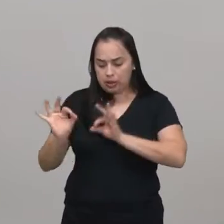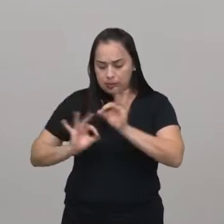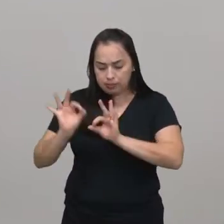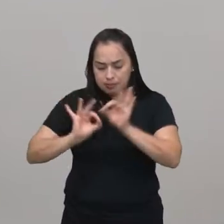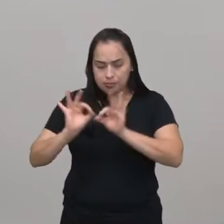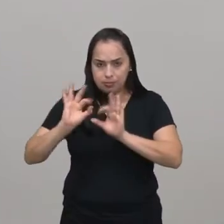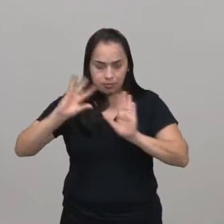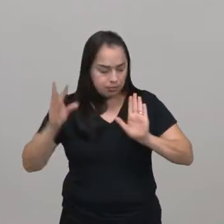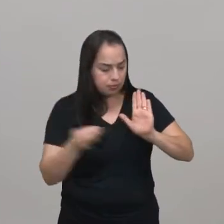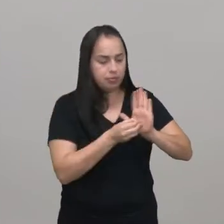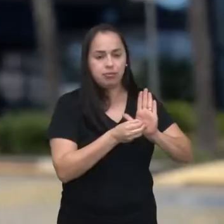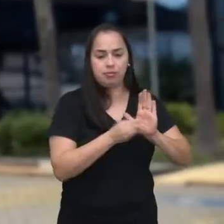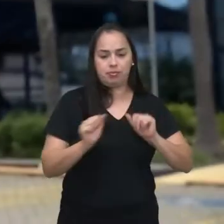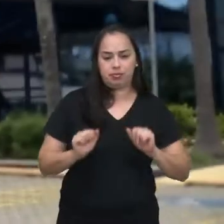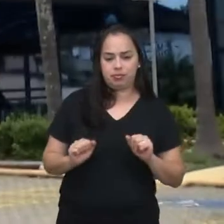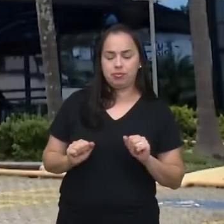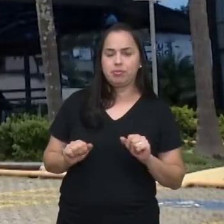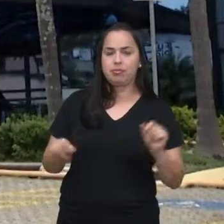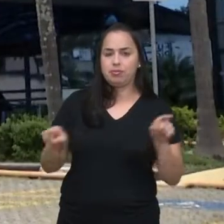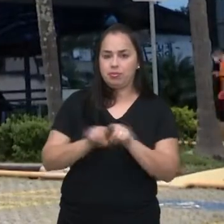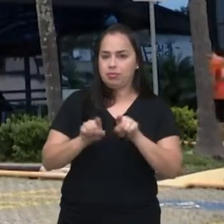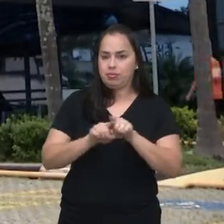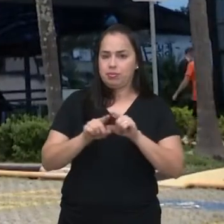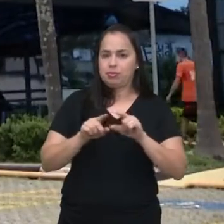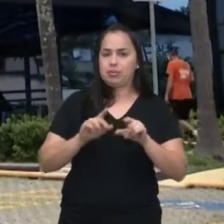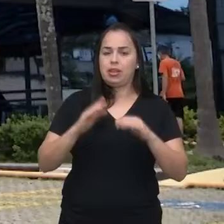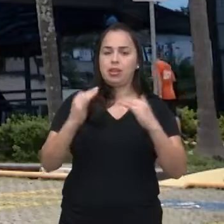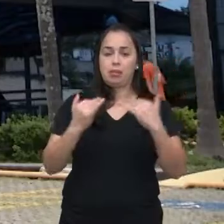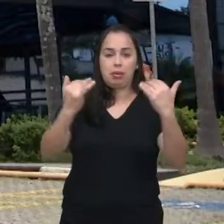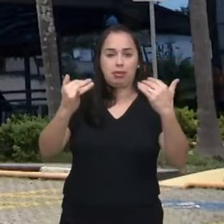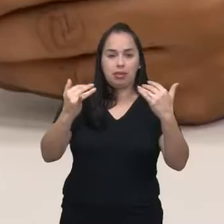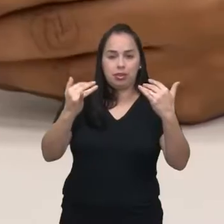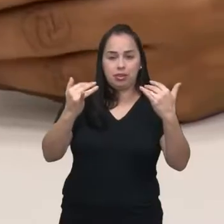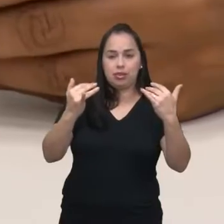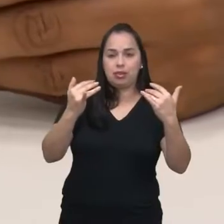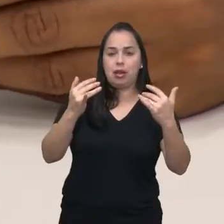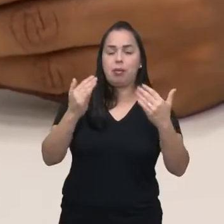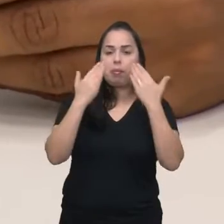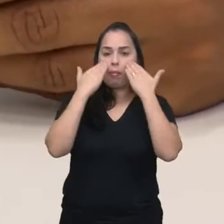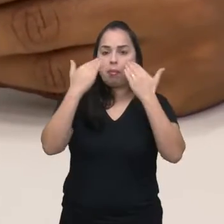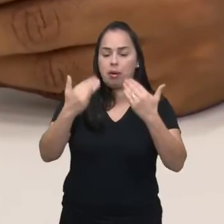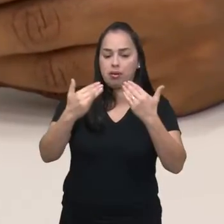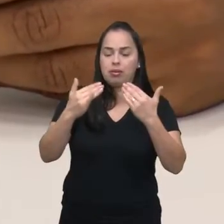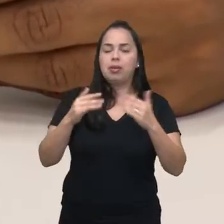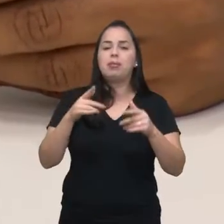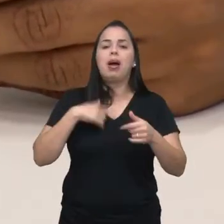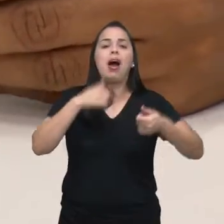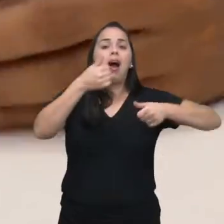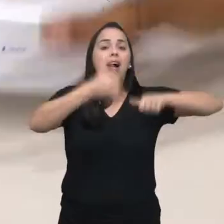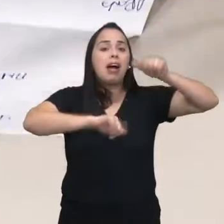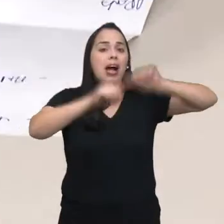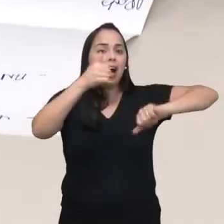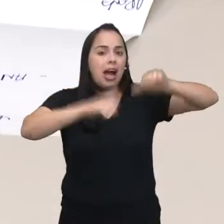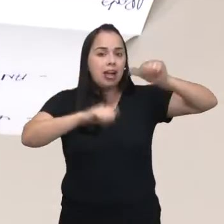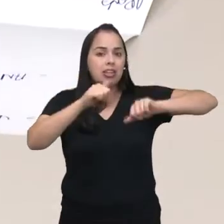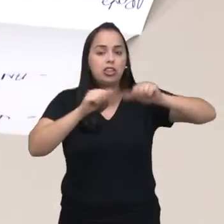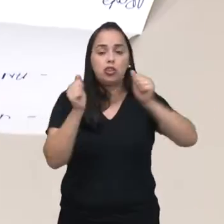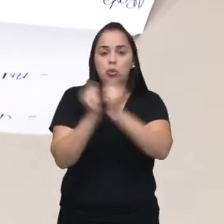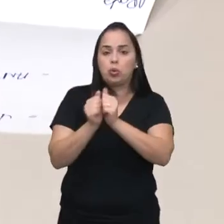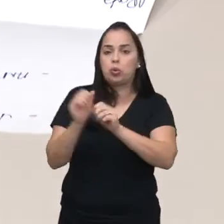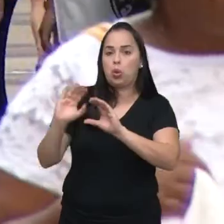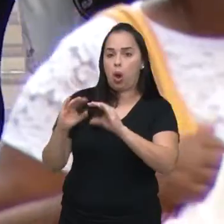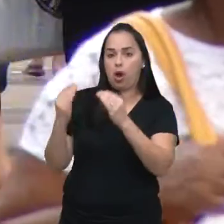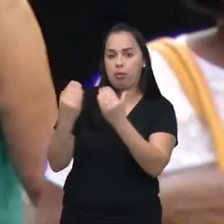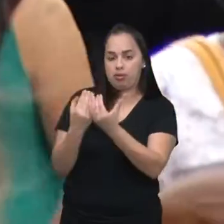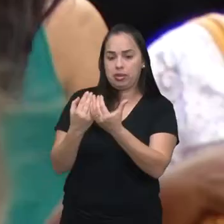aqui e faz sugestão para prefeitura à Câmara ainda deve fazer uma audiência pública para avaliar a matéria dele dela há 23 com a